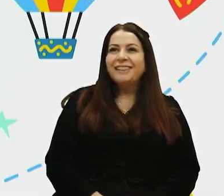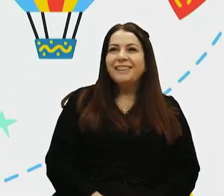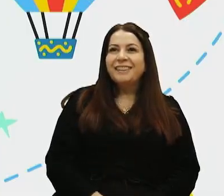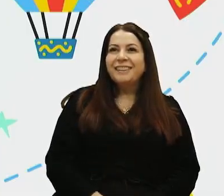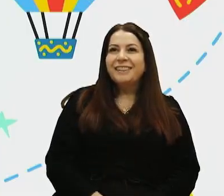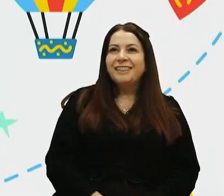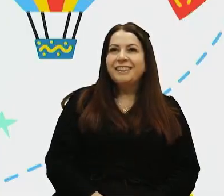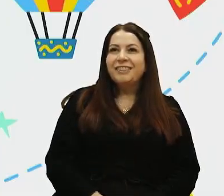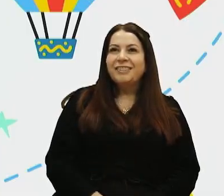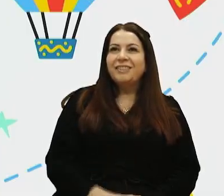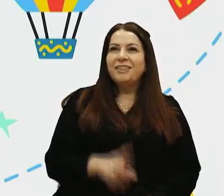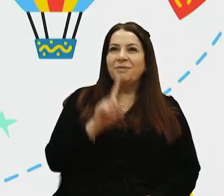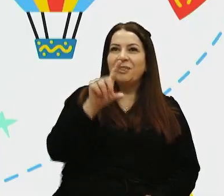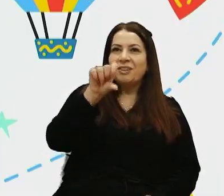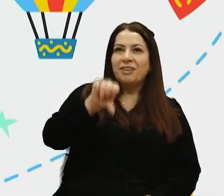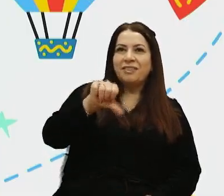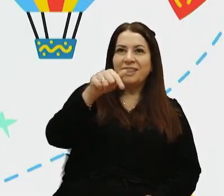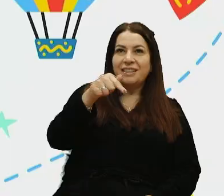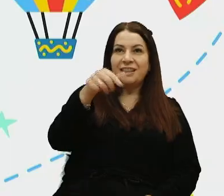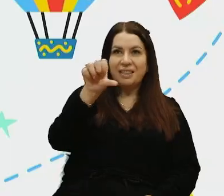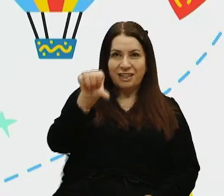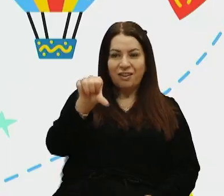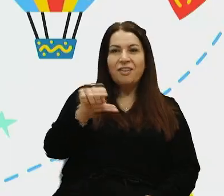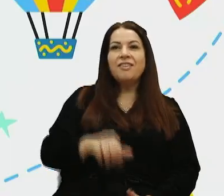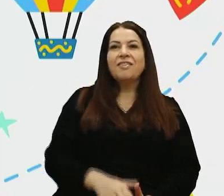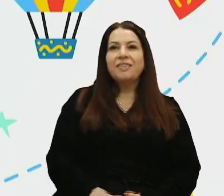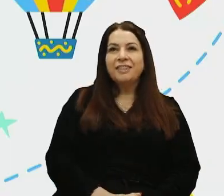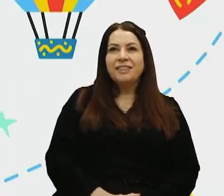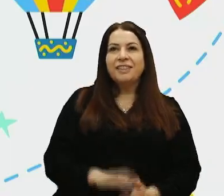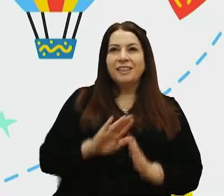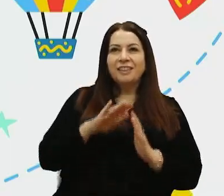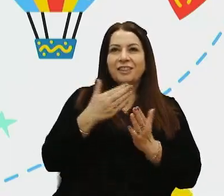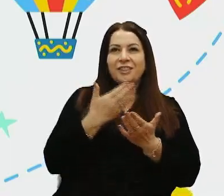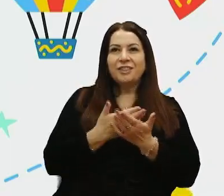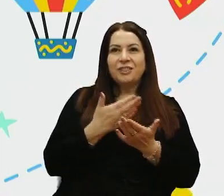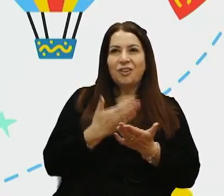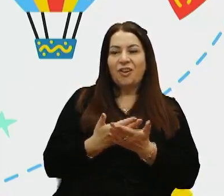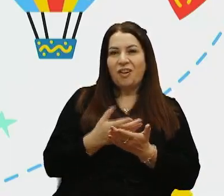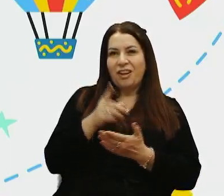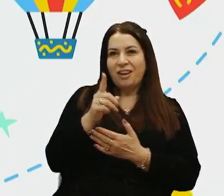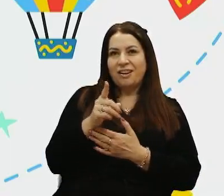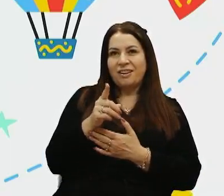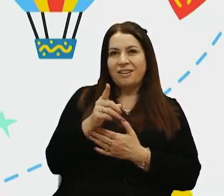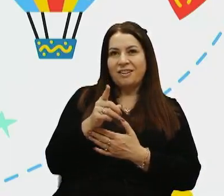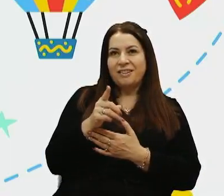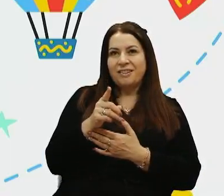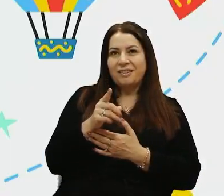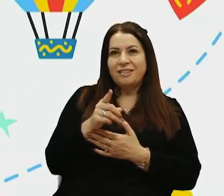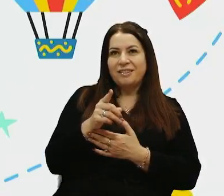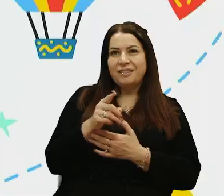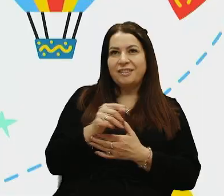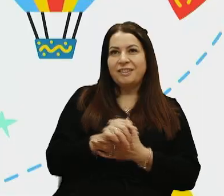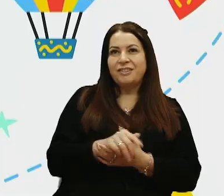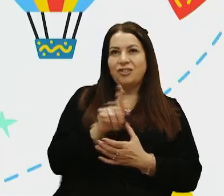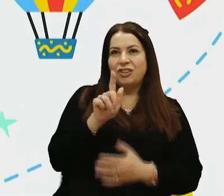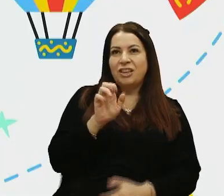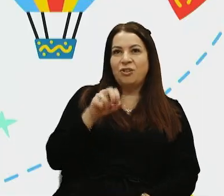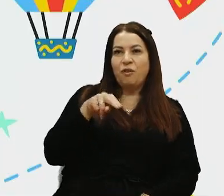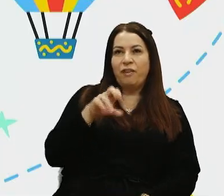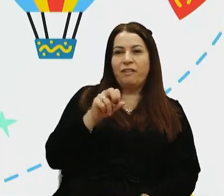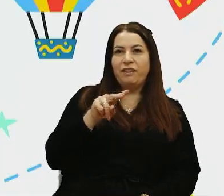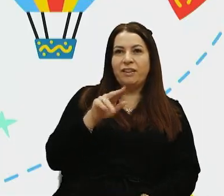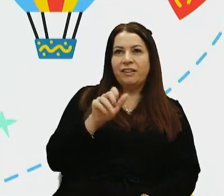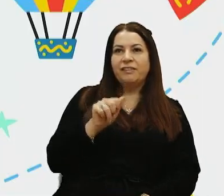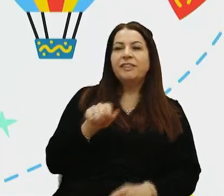Em 79, na Escola Genoveva Pellicer, Santos Expedito do Sul. Mas